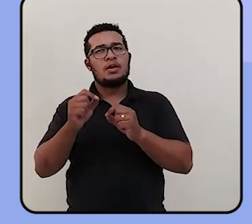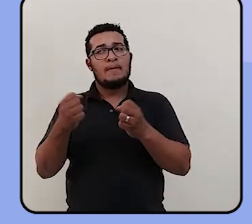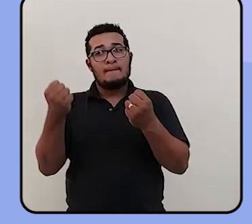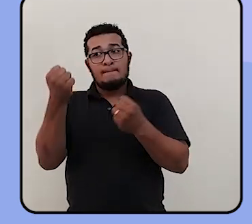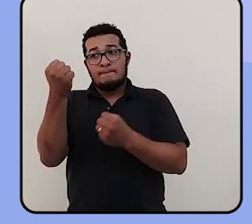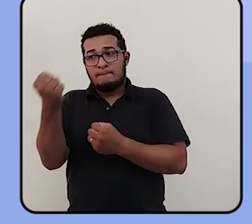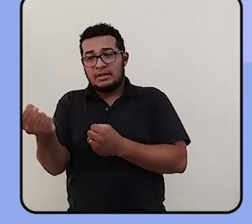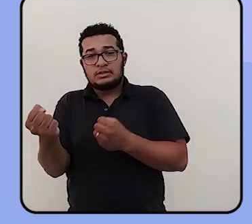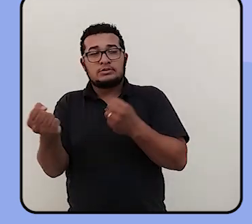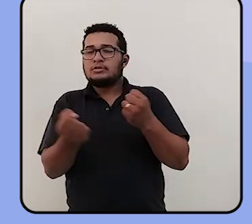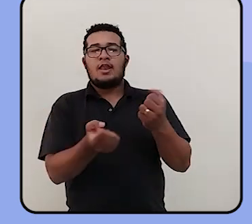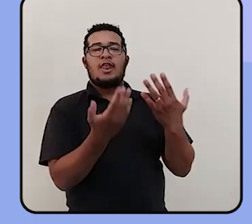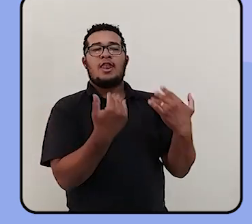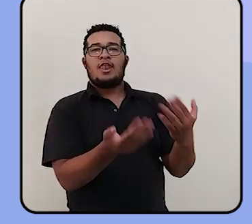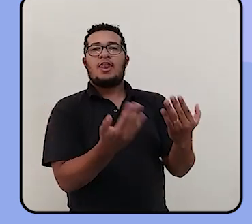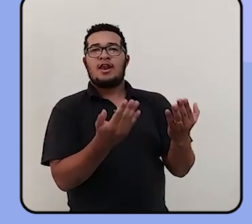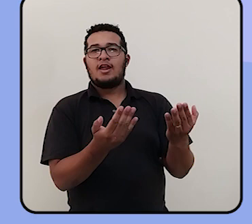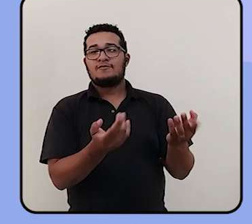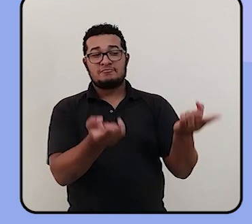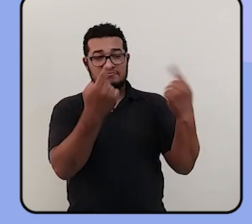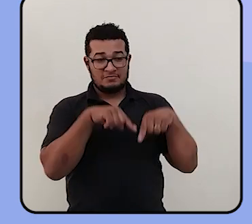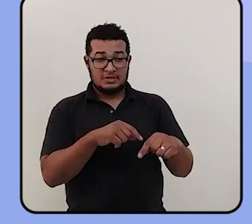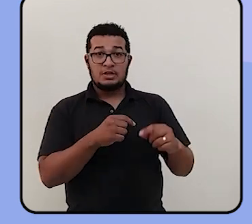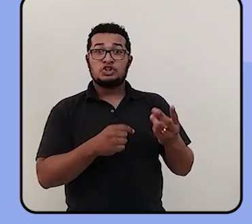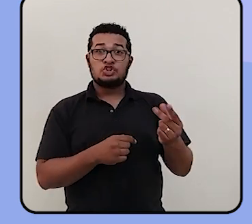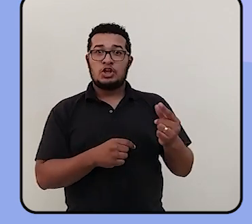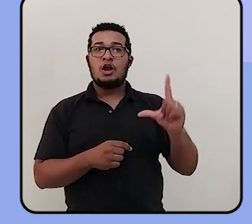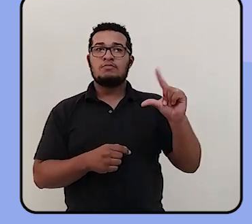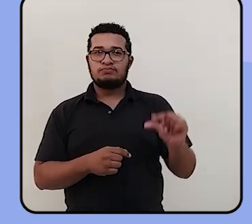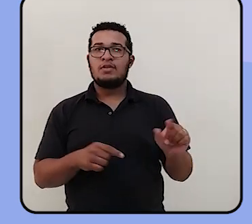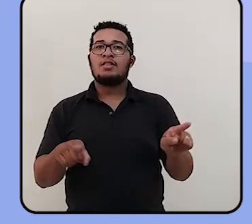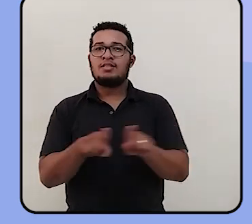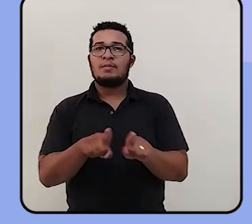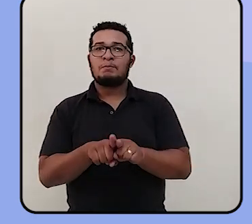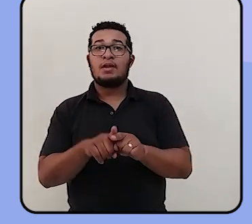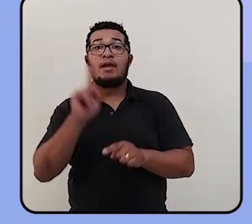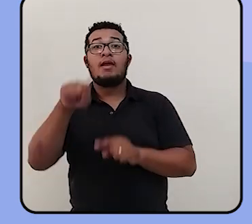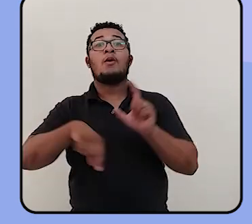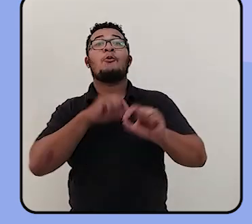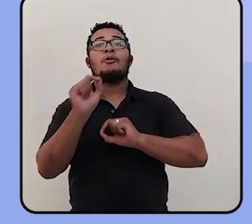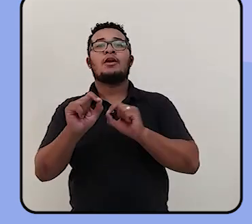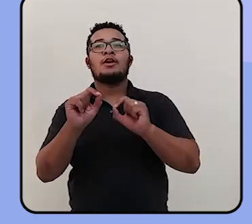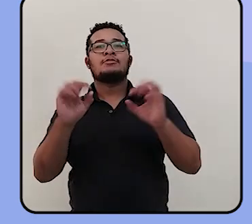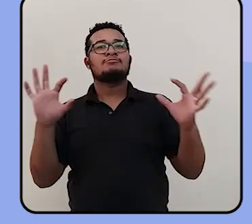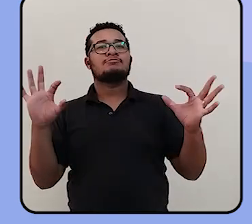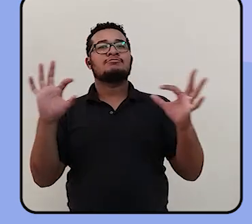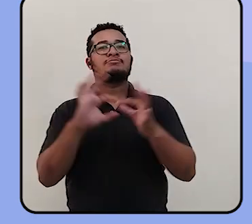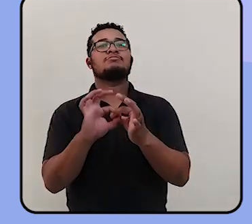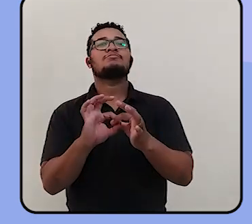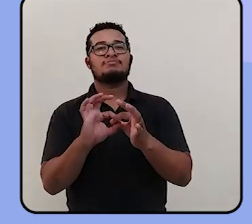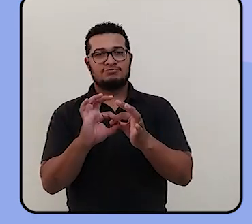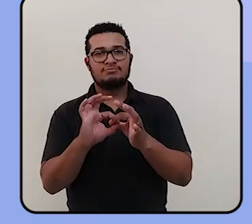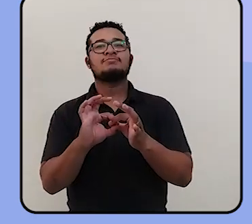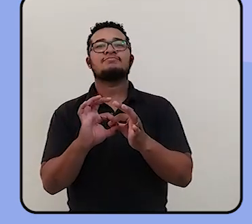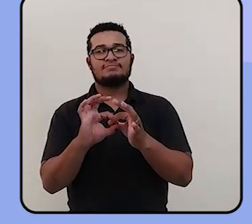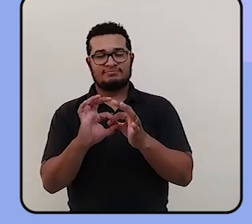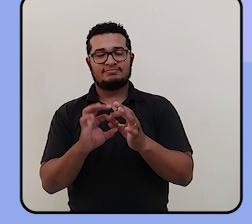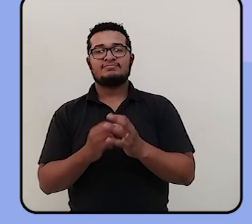a quantidade de peso diminuiu e o valor também diminuiu? Temos aqui então uma regra de